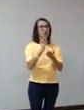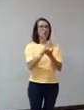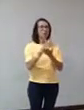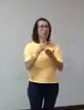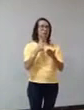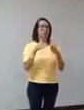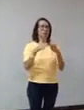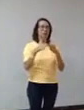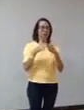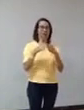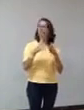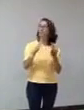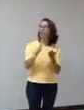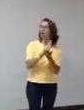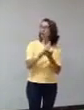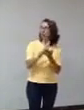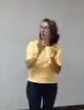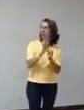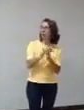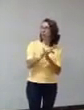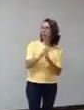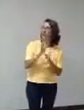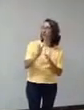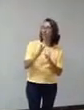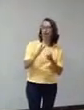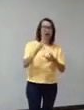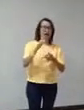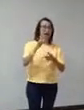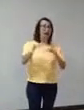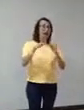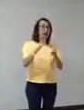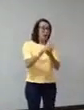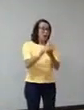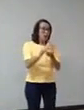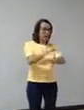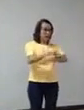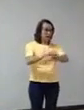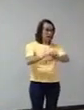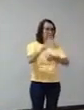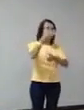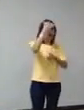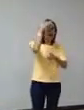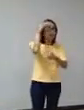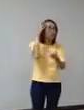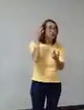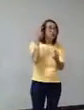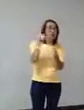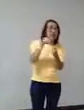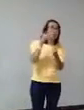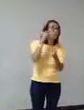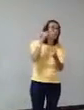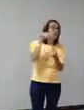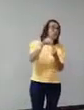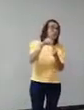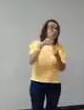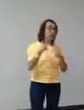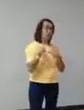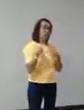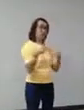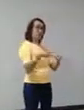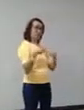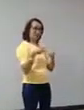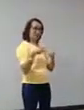A identificada, o artista não teve intenção de fazer a correlação, óbvio, porque fui eu que identifiquei e o que